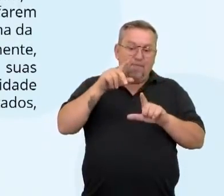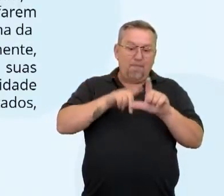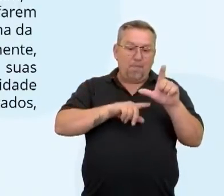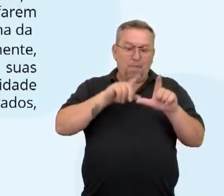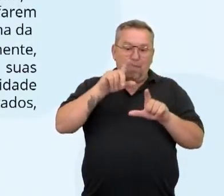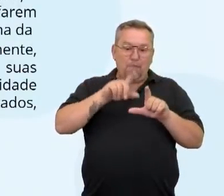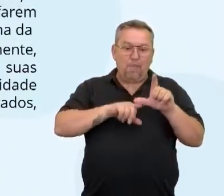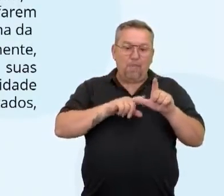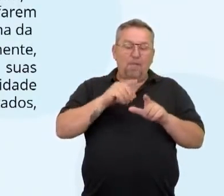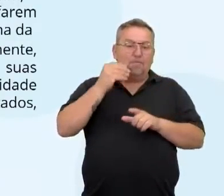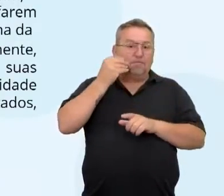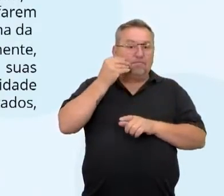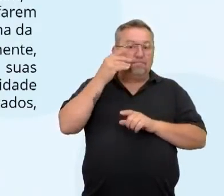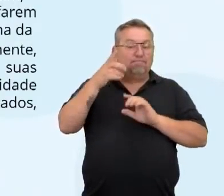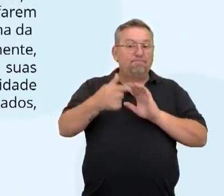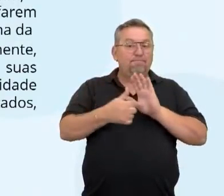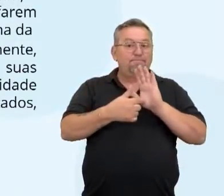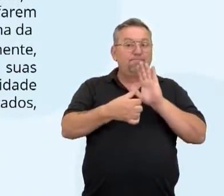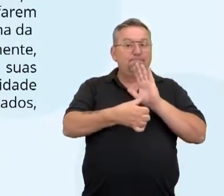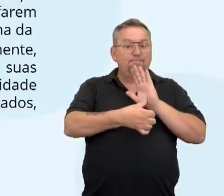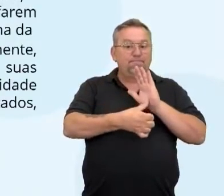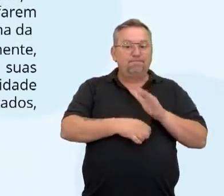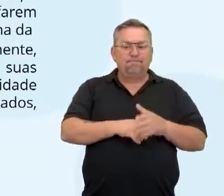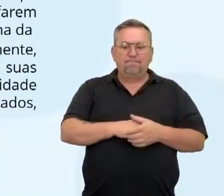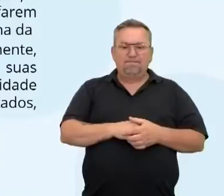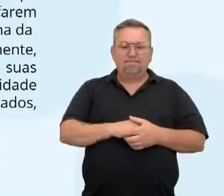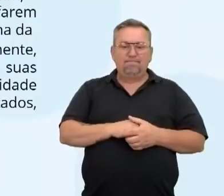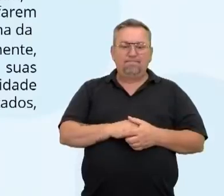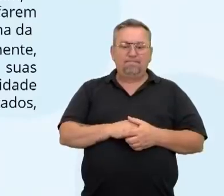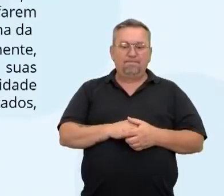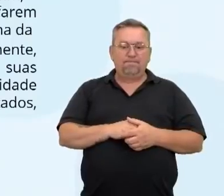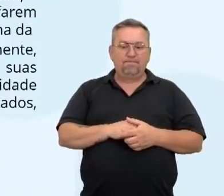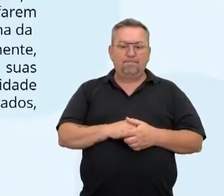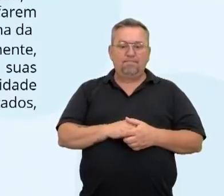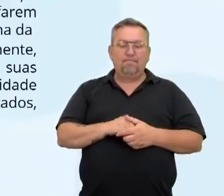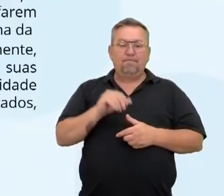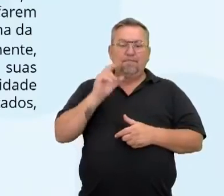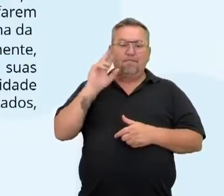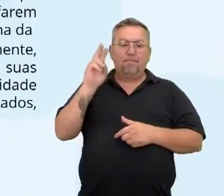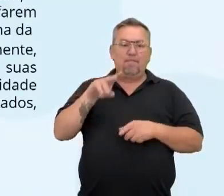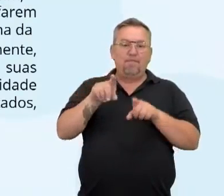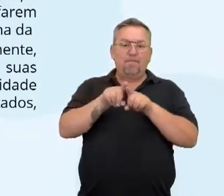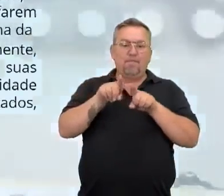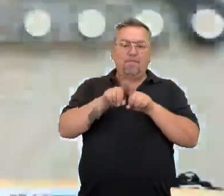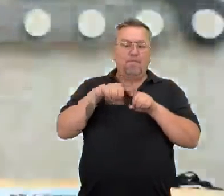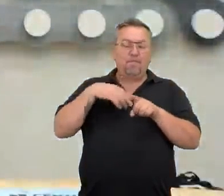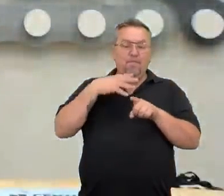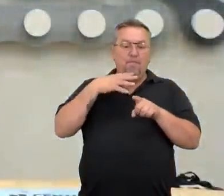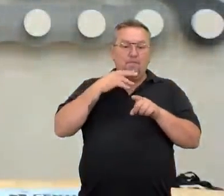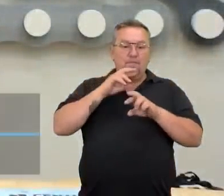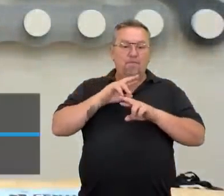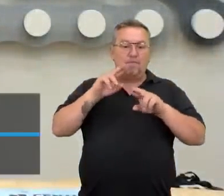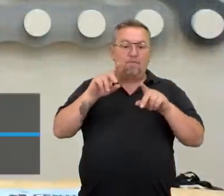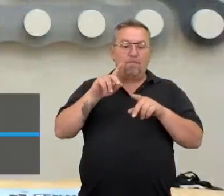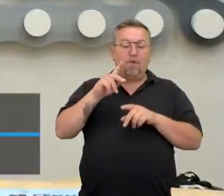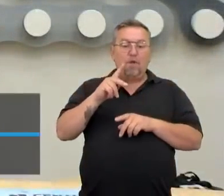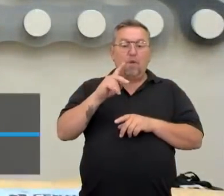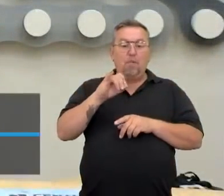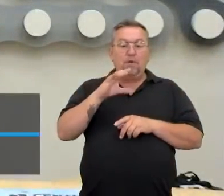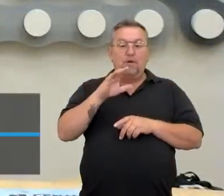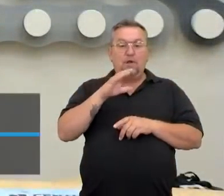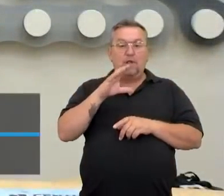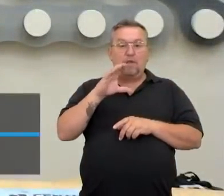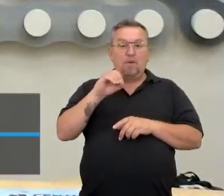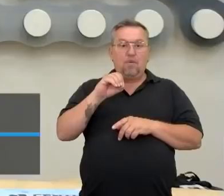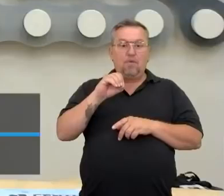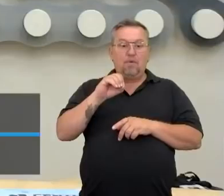símbolos e letras adotados, exprimem ali sua identidade. Então, já vimos aí a definição e diferença de o que é grafite e o que é